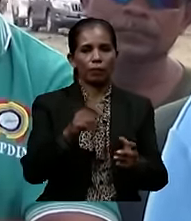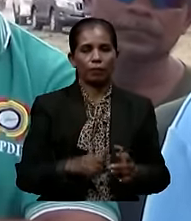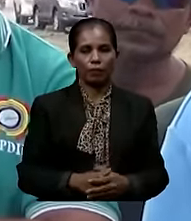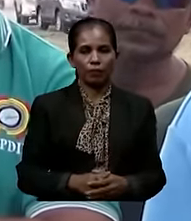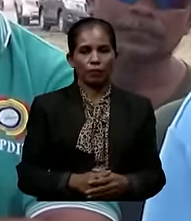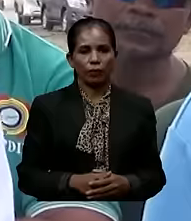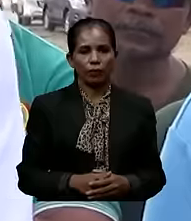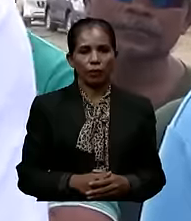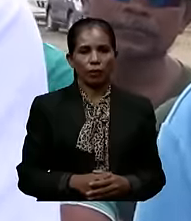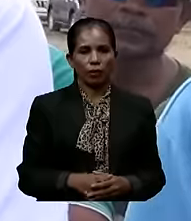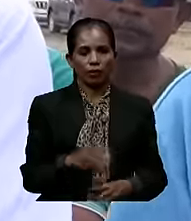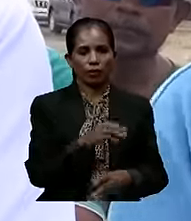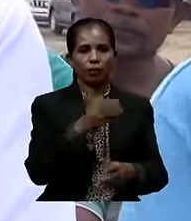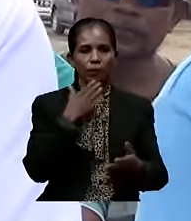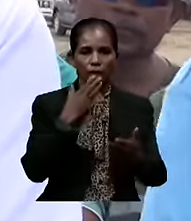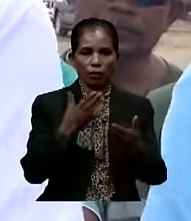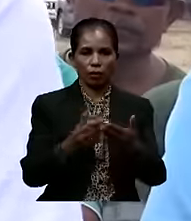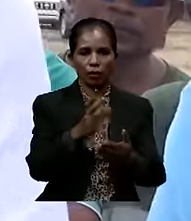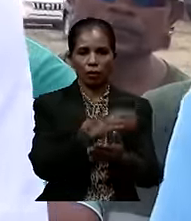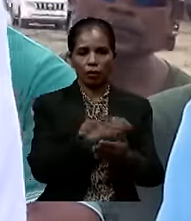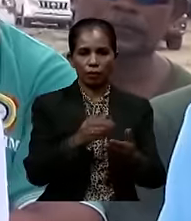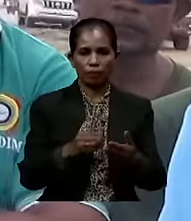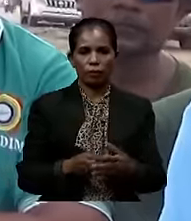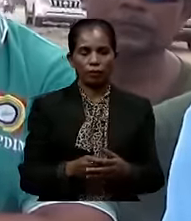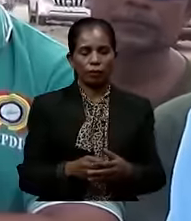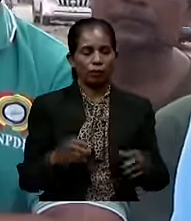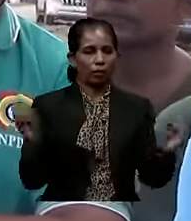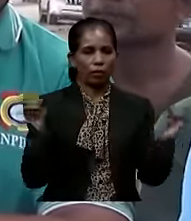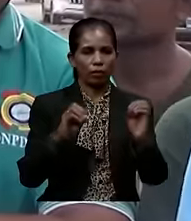Vai dar a filha para a PM, para a polícia ser.